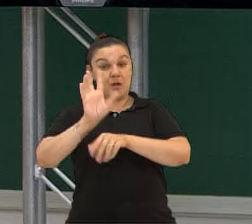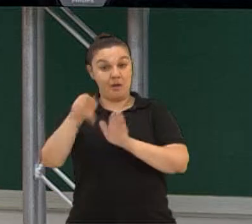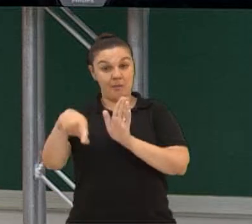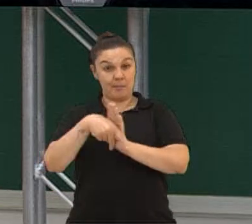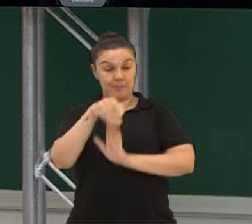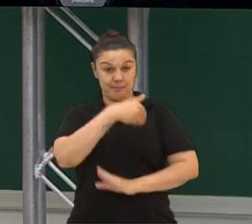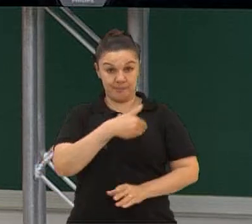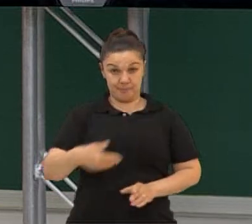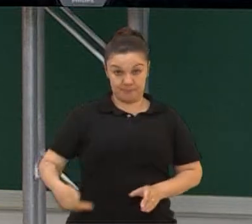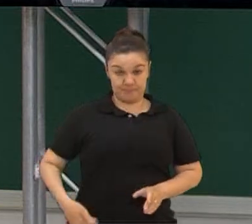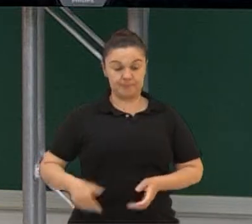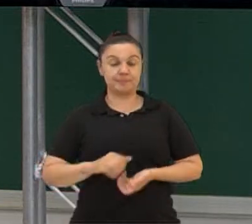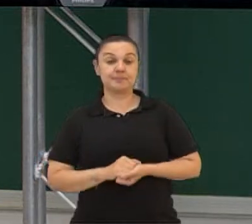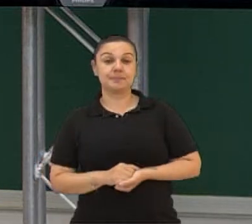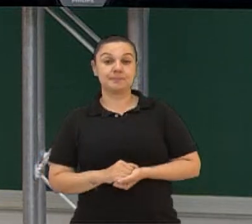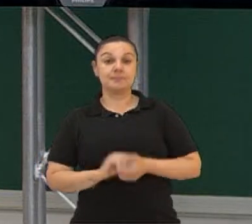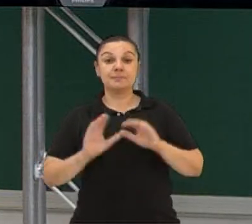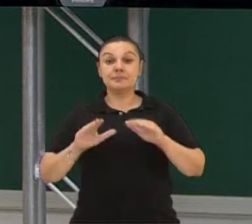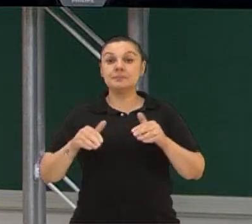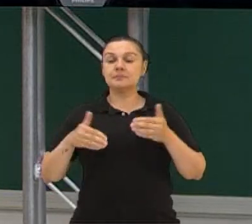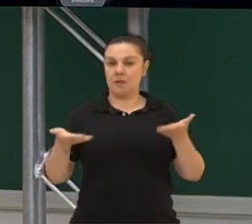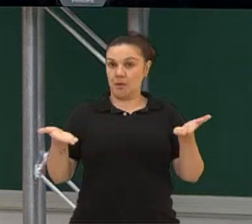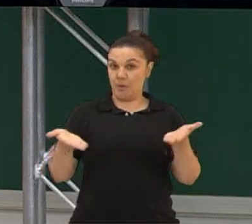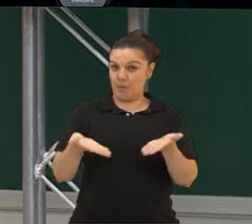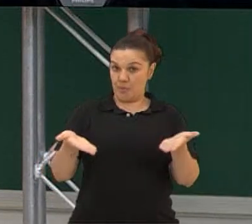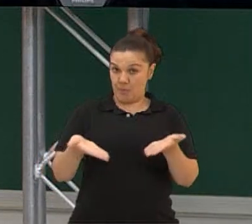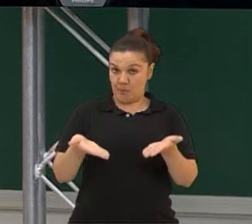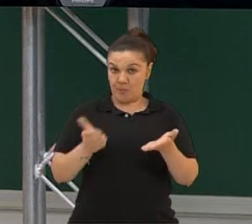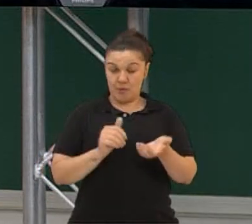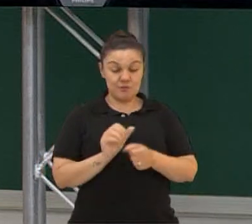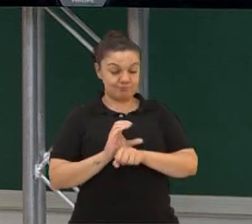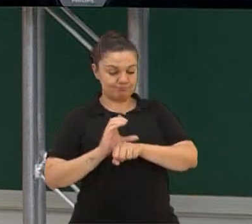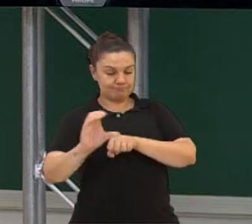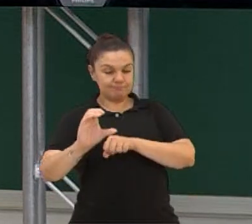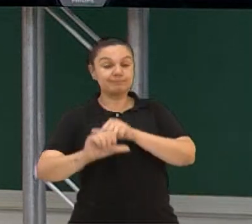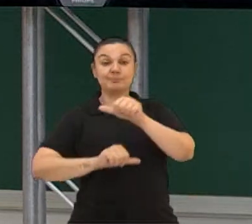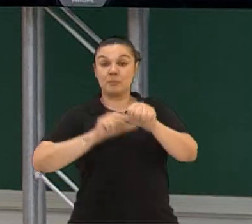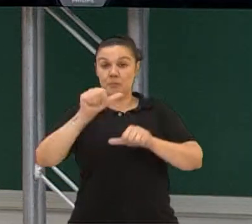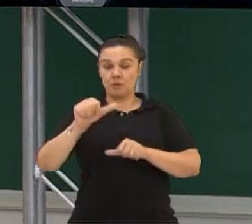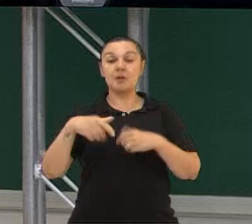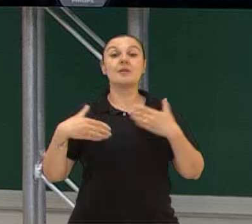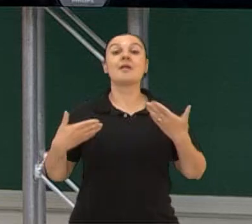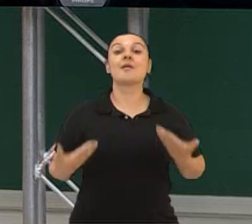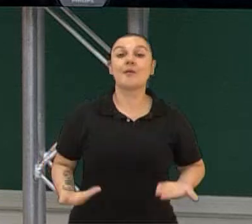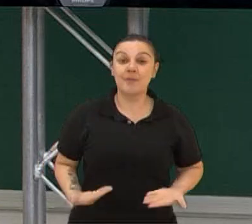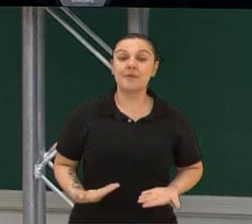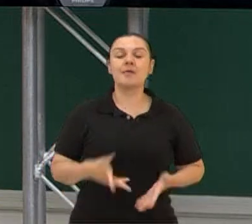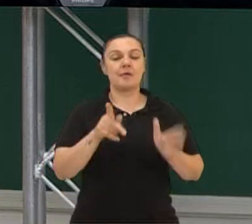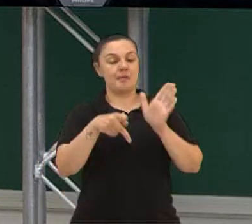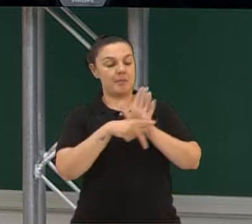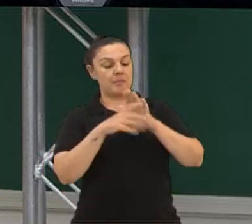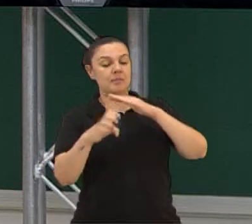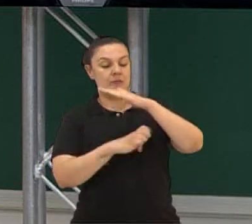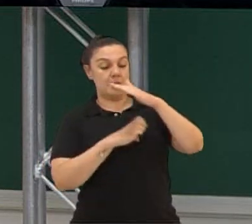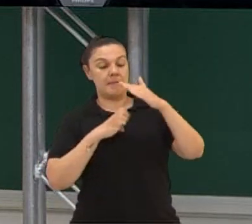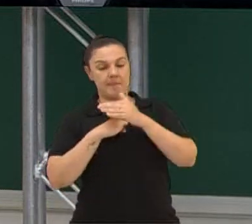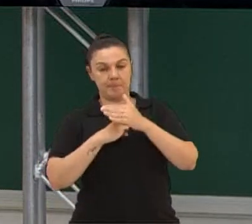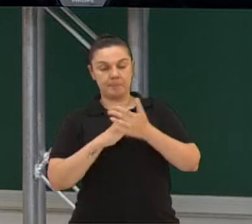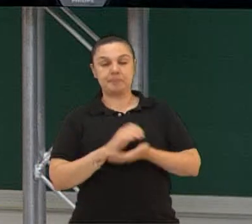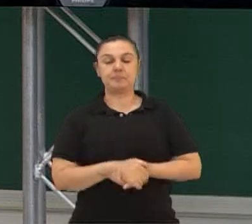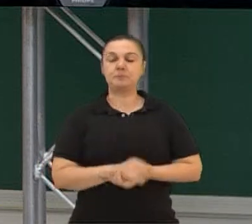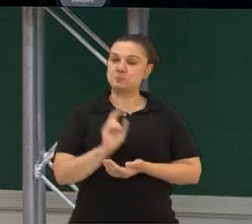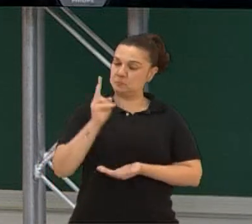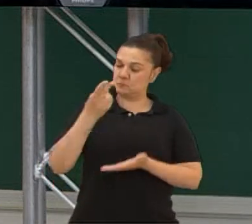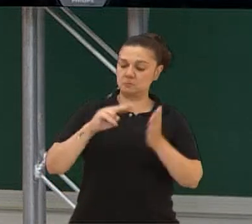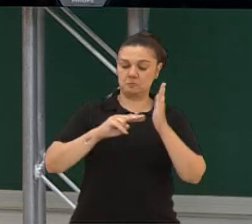do Estado, dos governos, hoje esse patrocínio mudou. Ele está vindo das empresas, como o professor Gilvano falou,